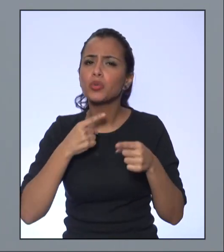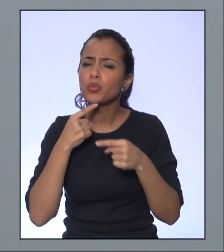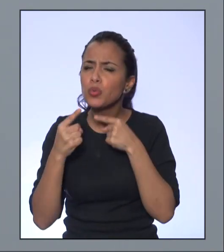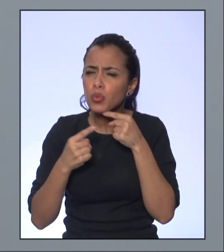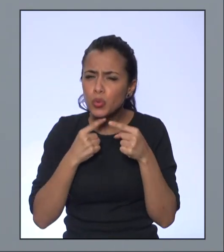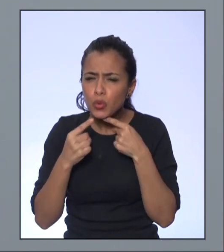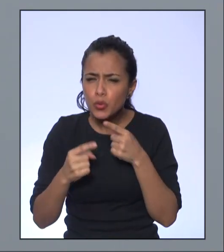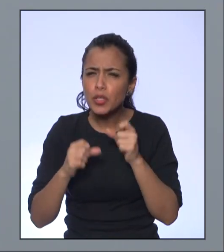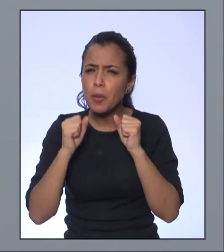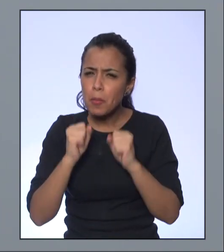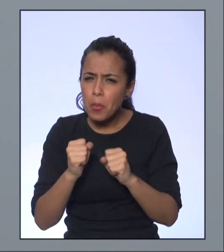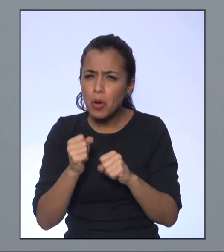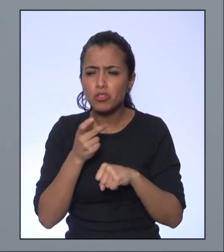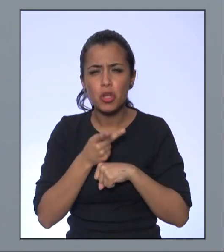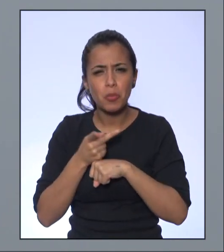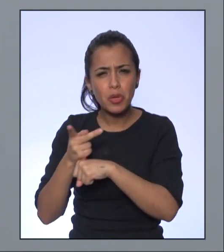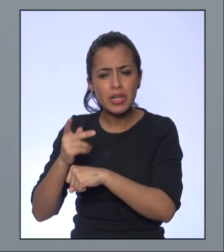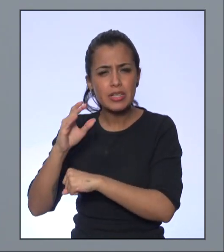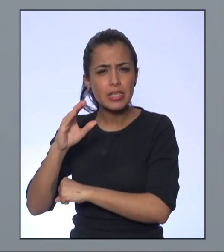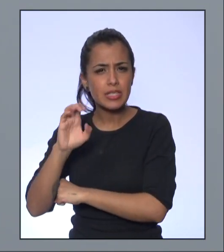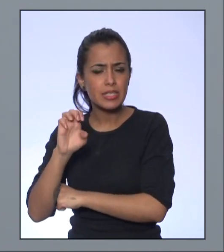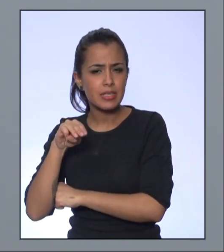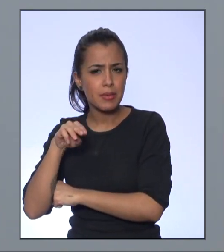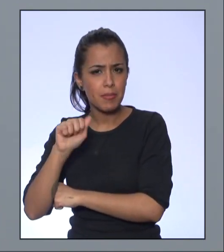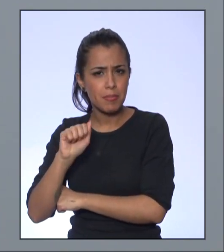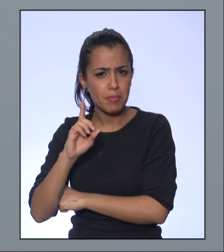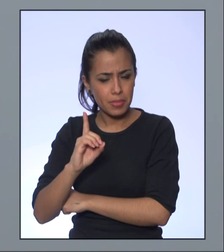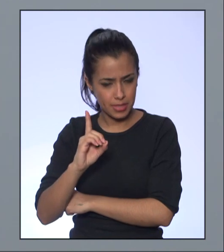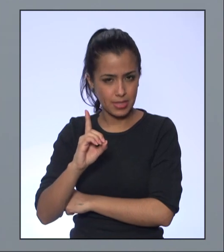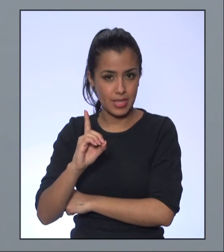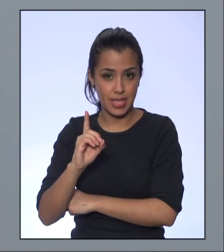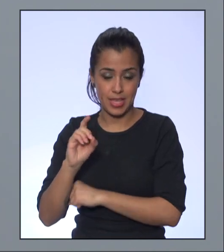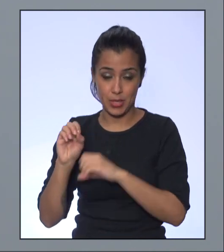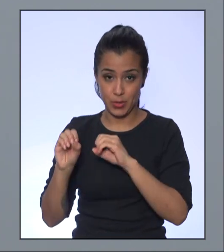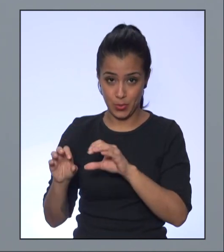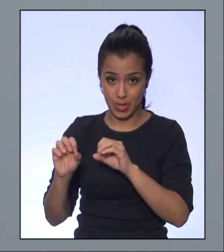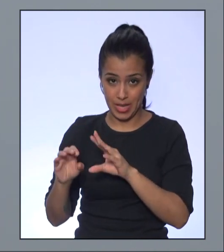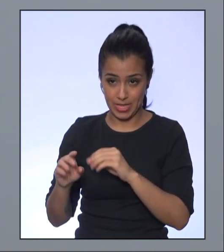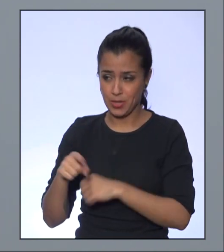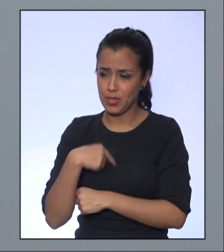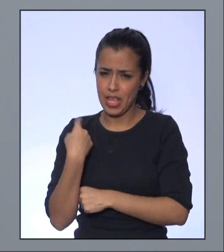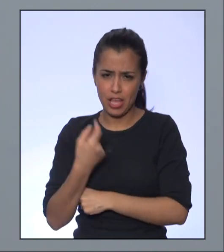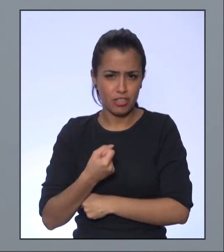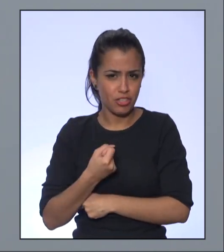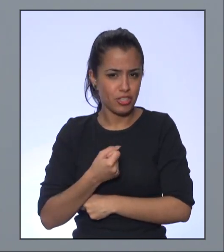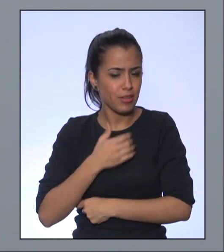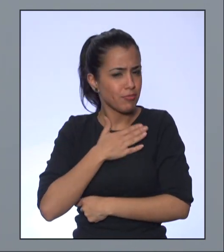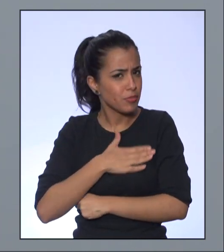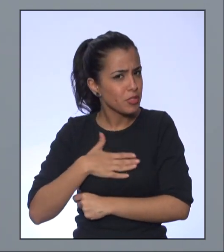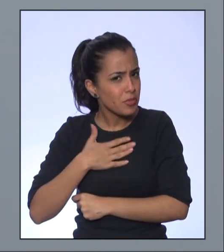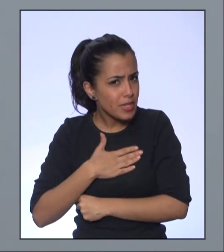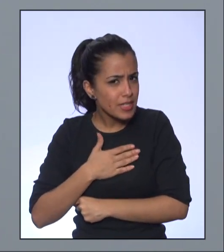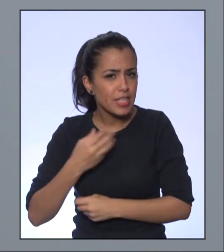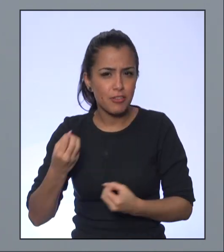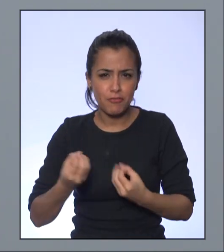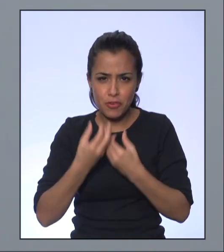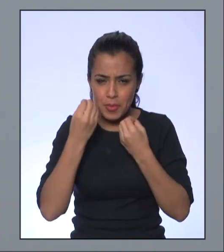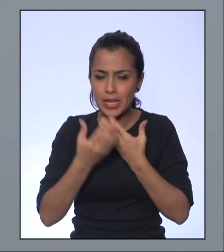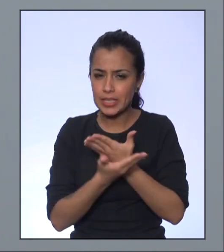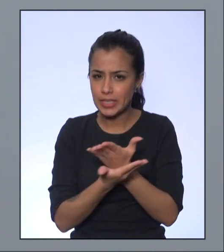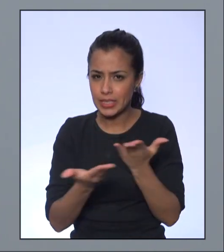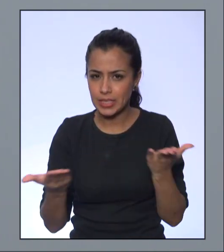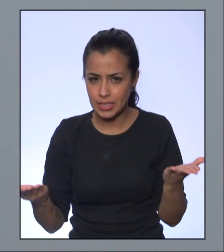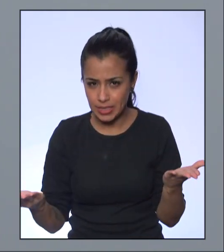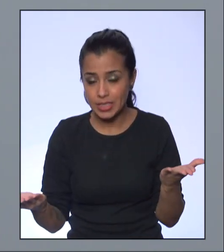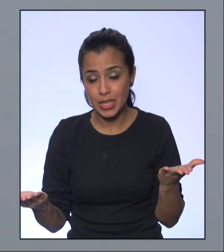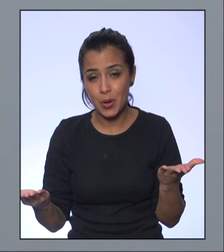contato com o CEMADEM Educação, que nós teremos o maior prazer em compartilhar, em trocar informações com vocês. E fica